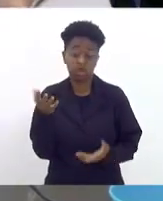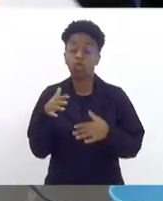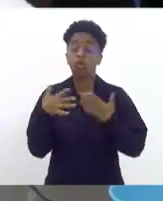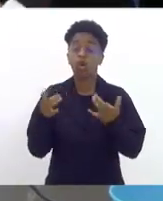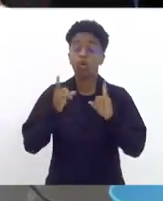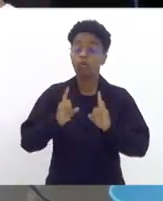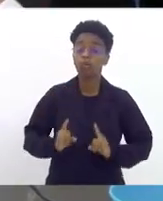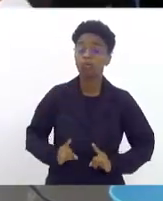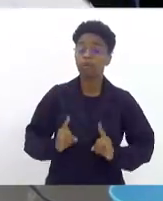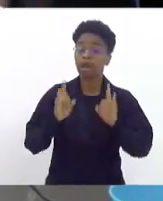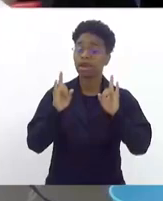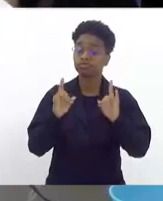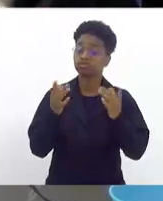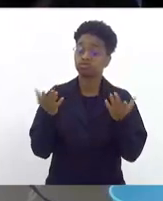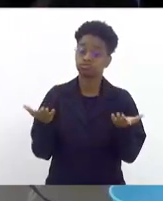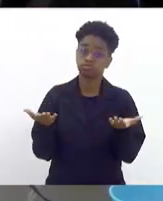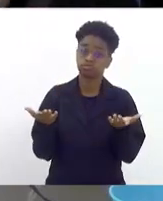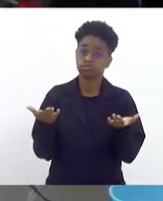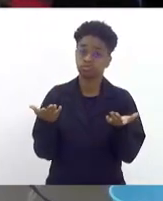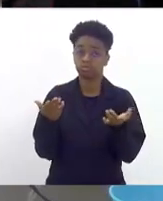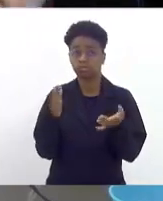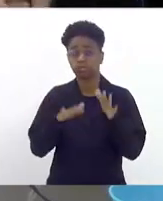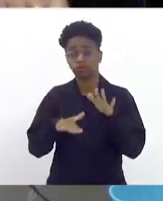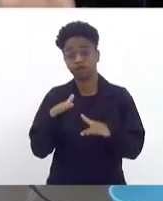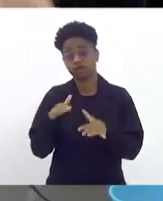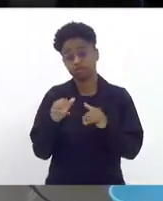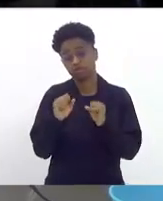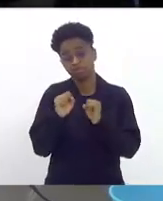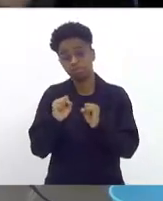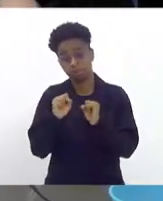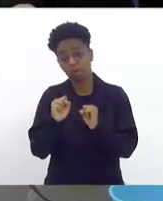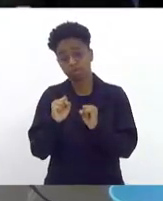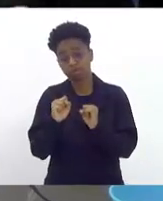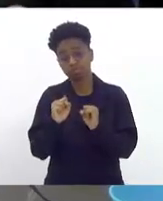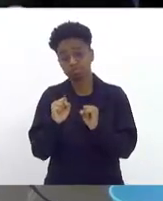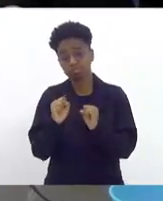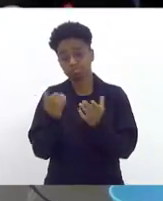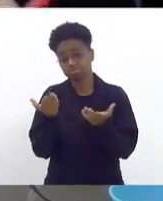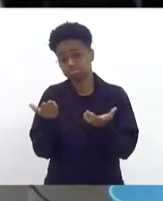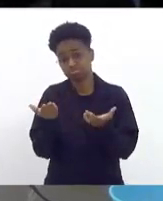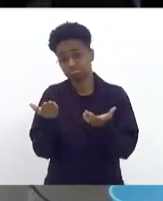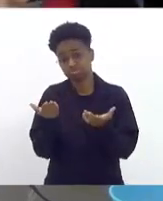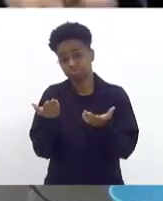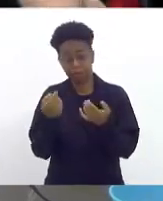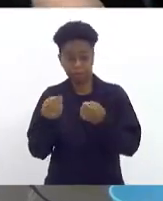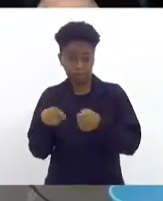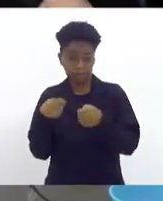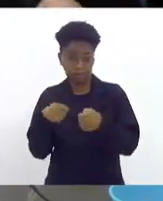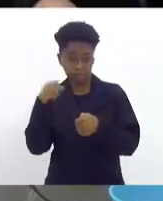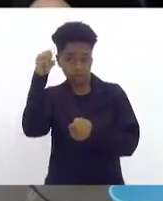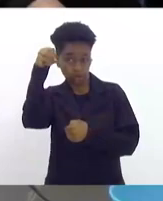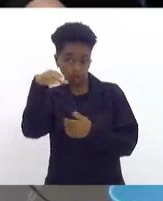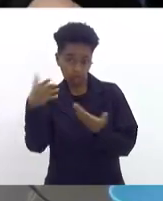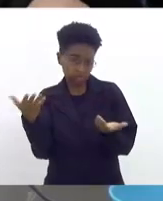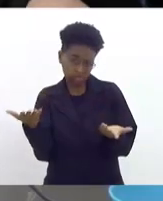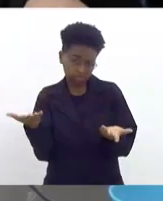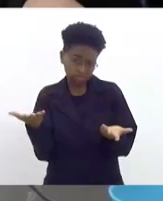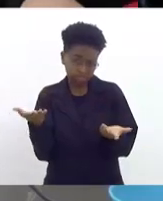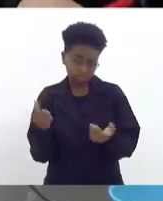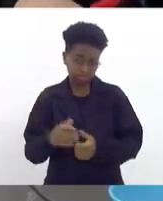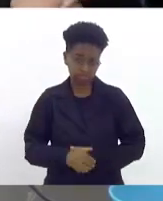prédio é um prédio que de repente até caberia esse tipo de né ilustração